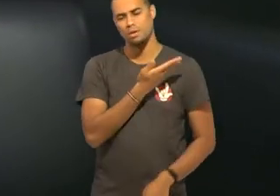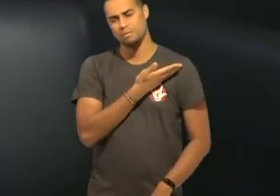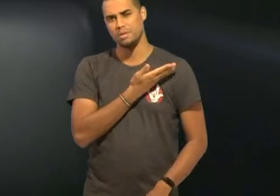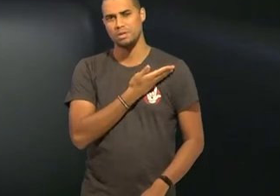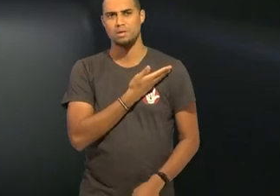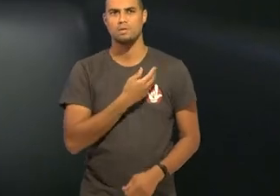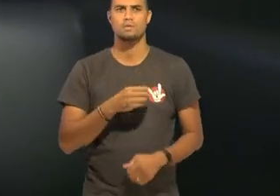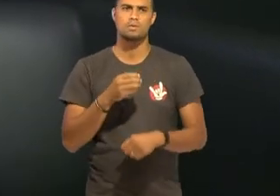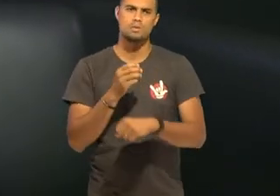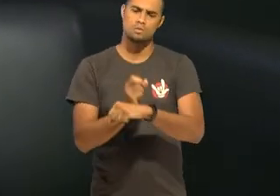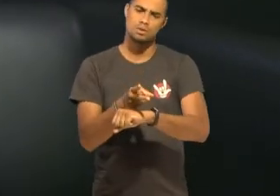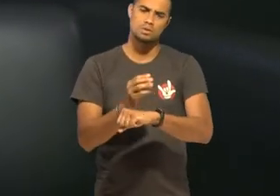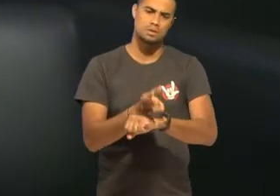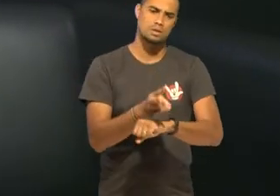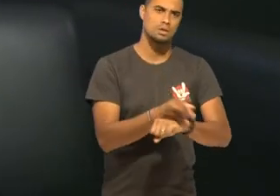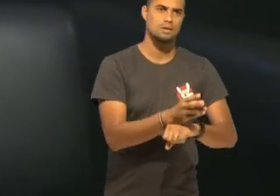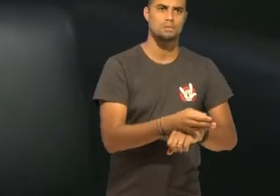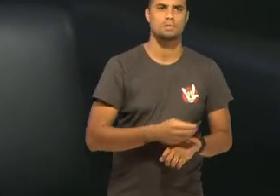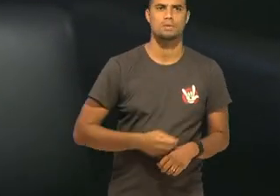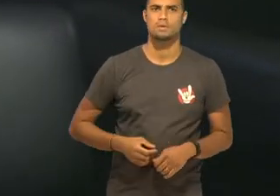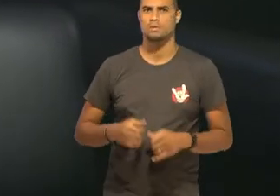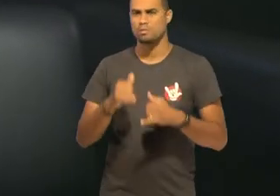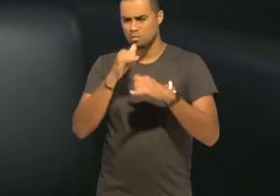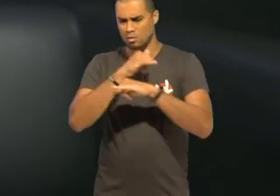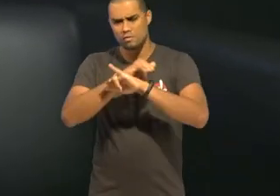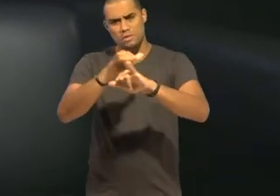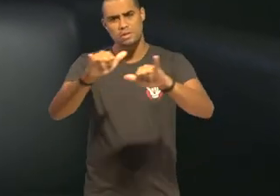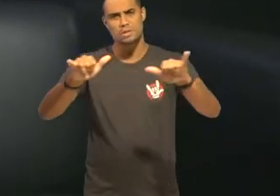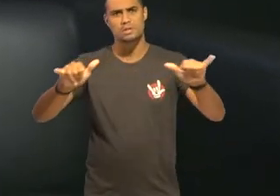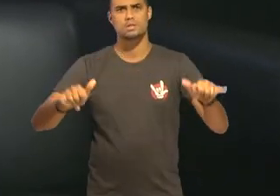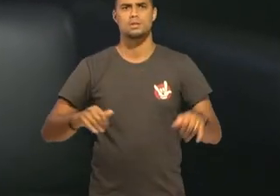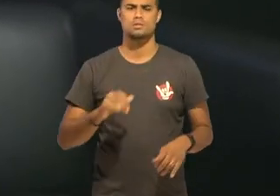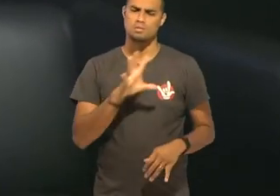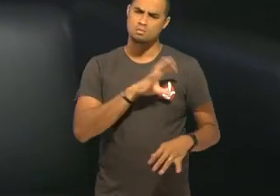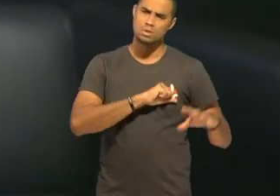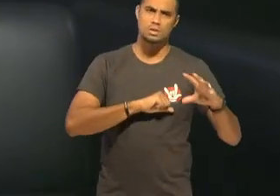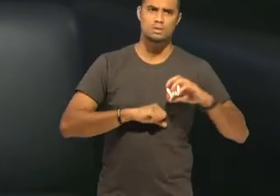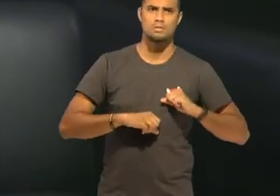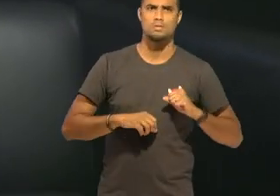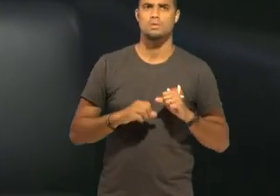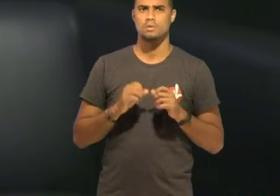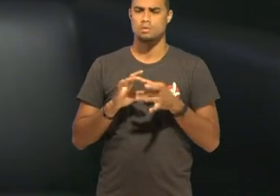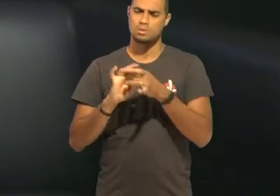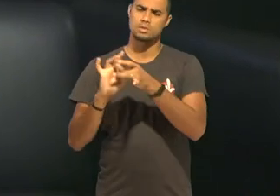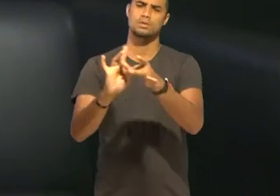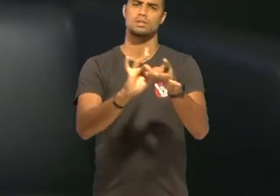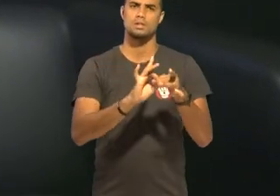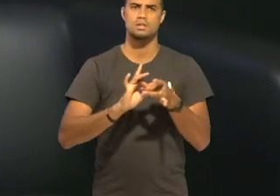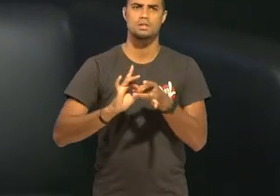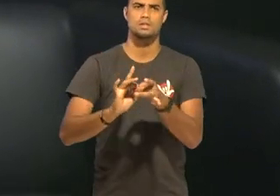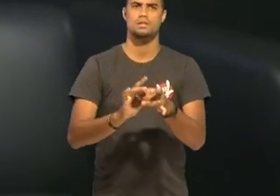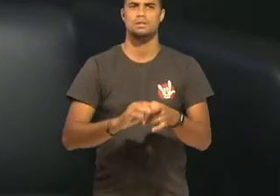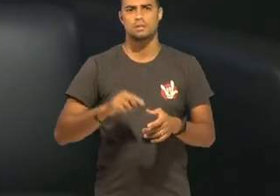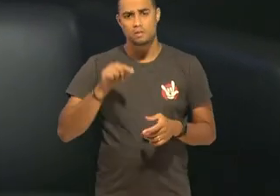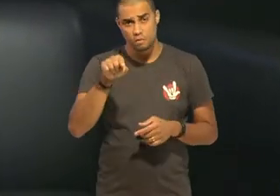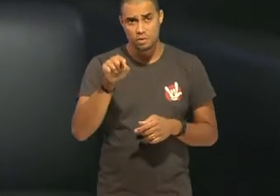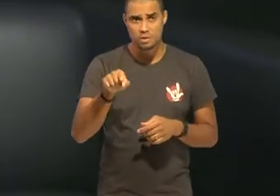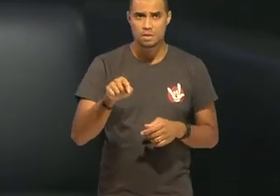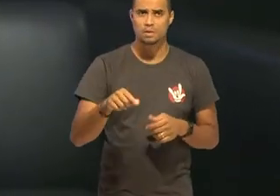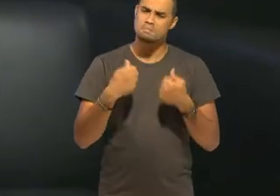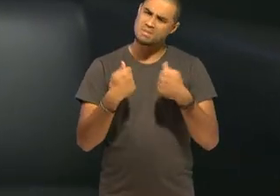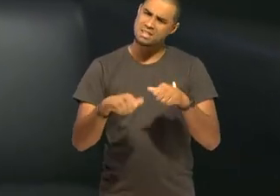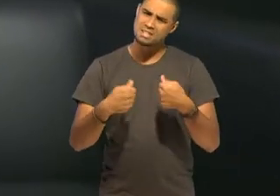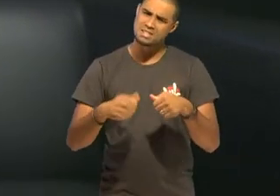amor, renovando a sua aliança, renovando o fato de você necessitar dessa pessoa, que